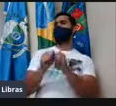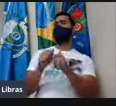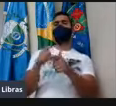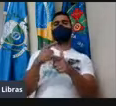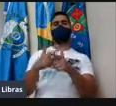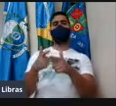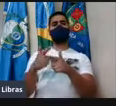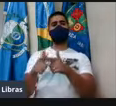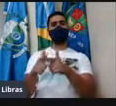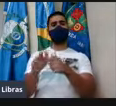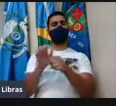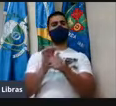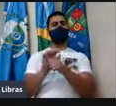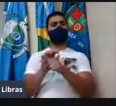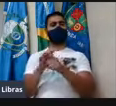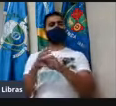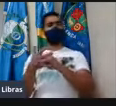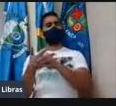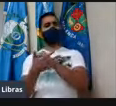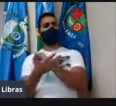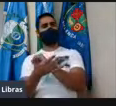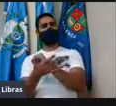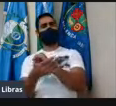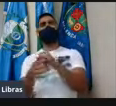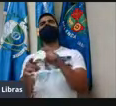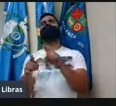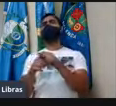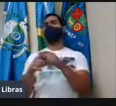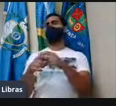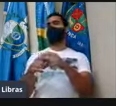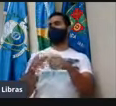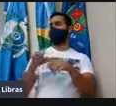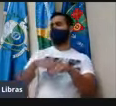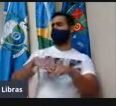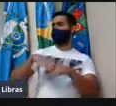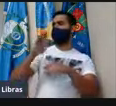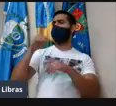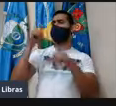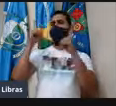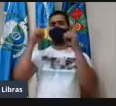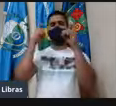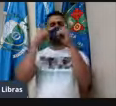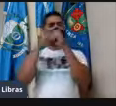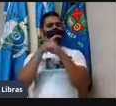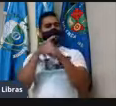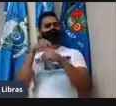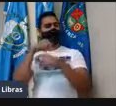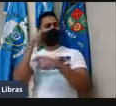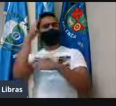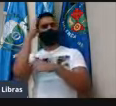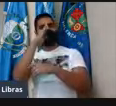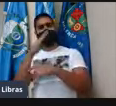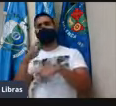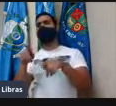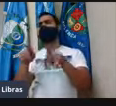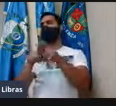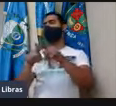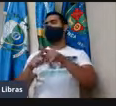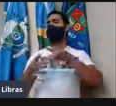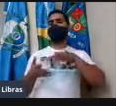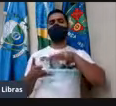pandemia que complicou ainda mais o Brasil, não só o Brasil, mas o mundo